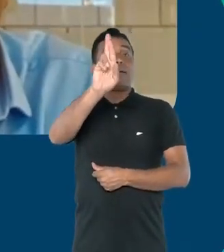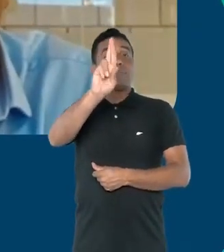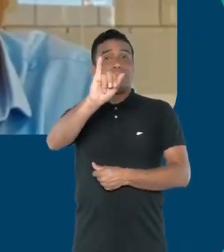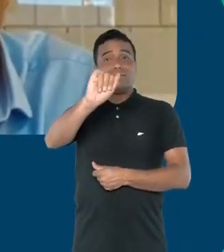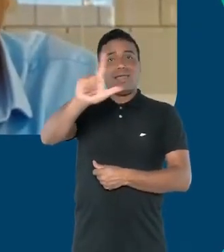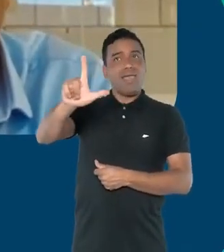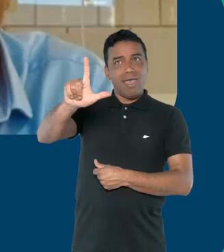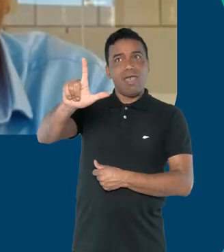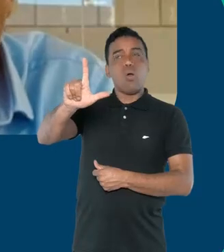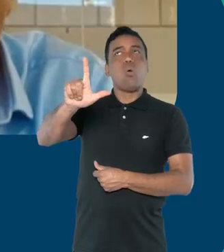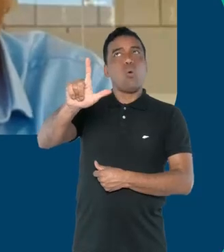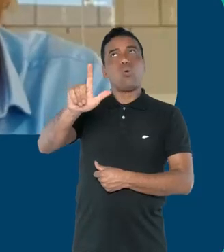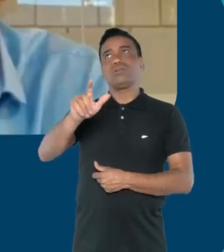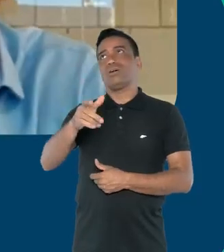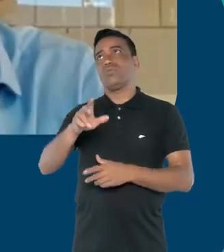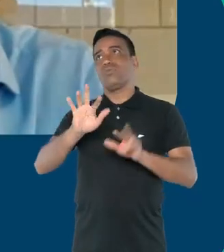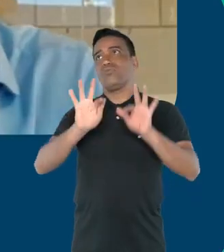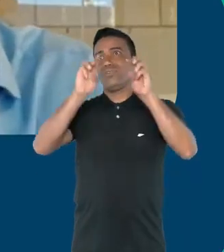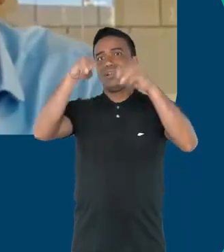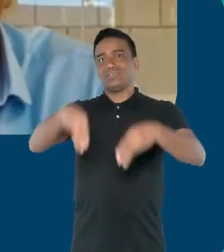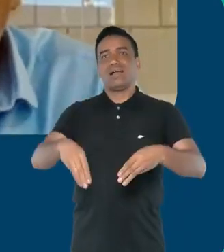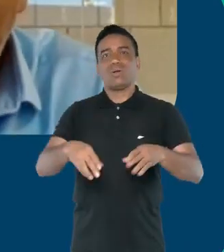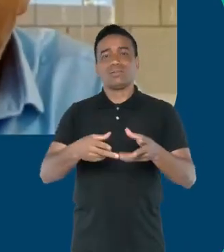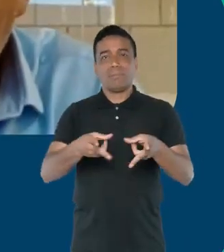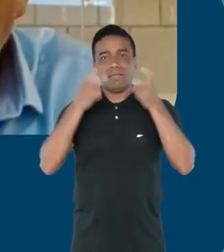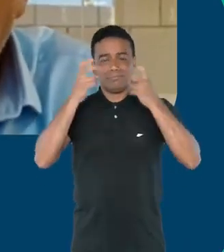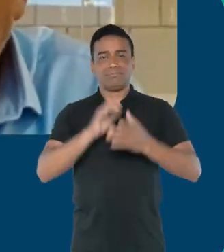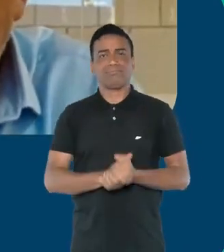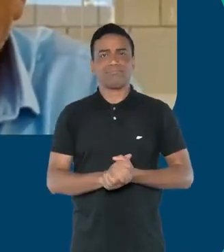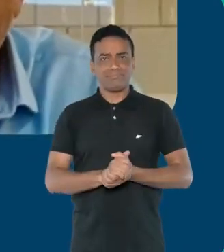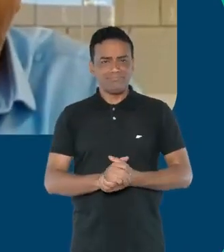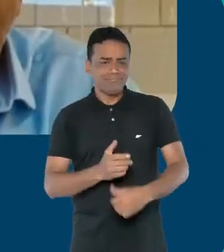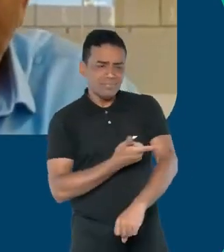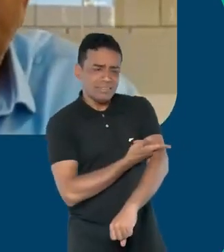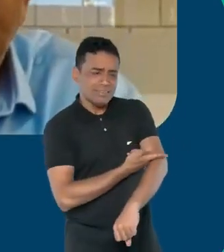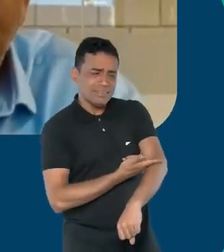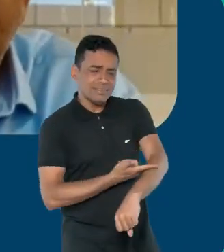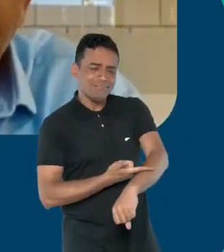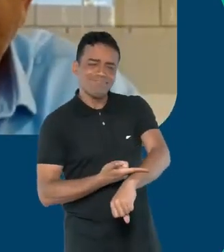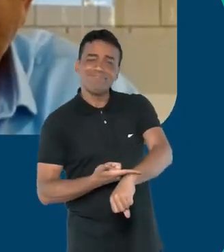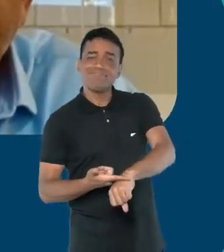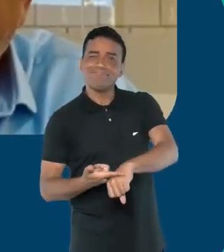essa noção. A simpatia,